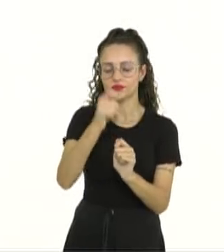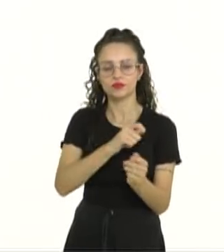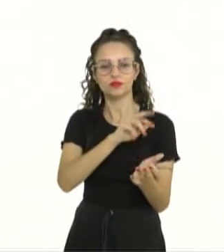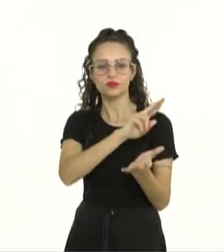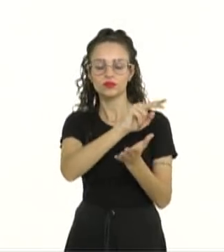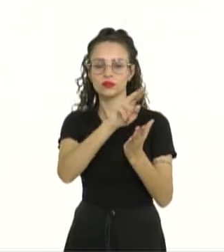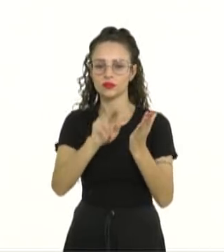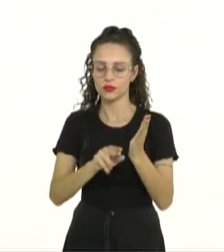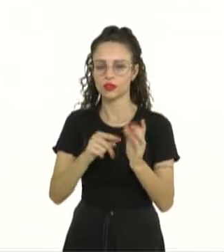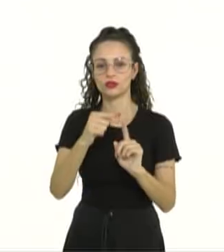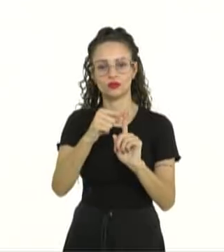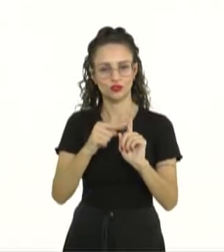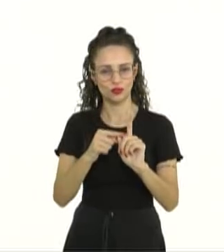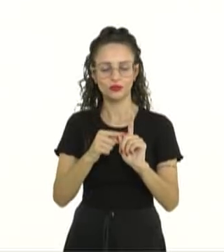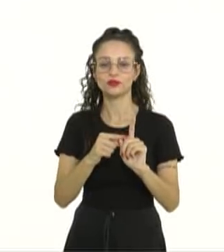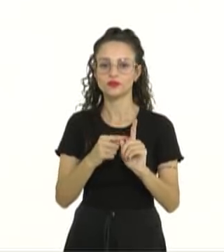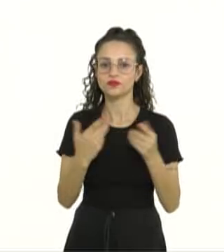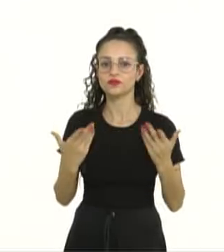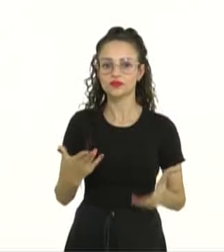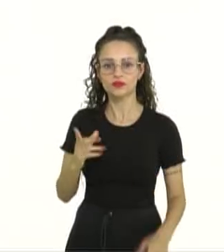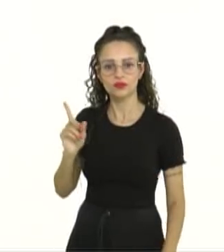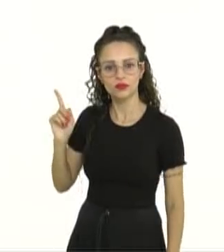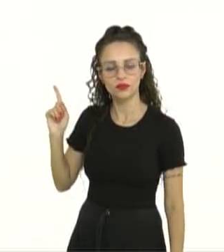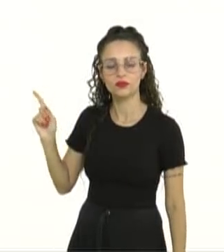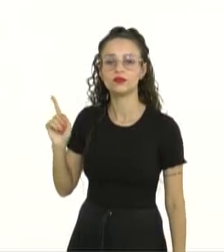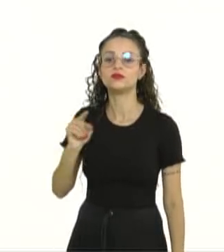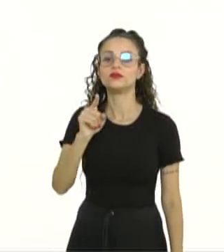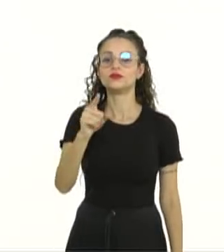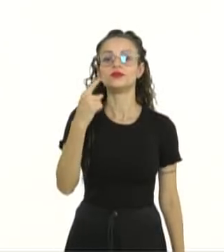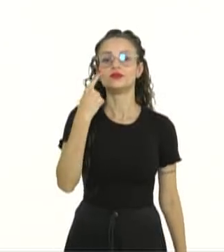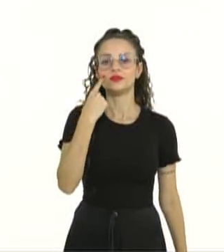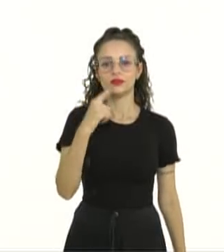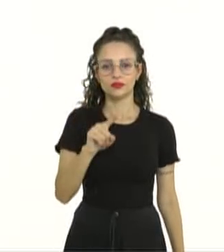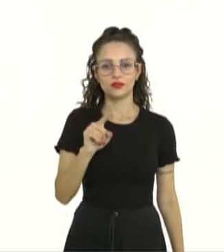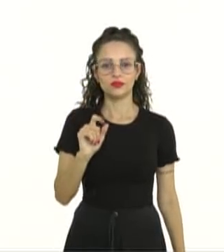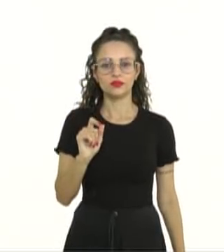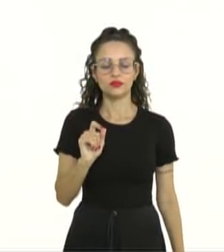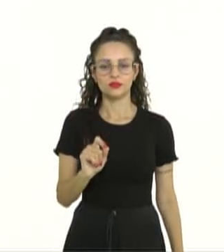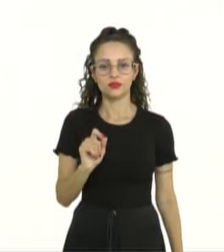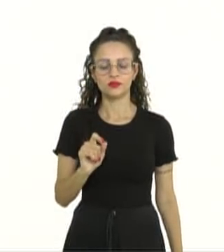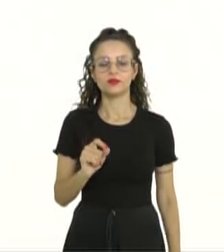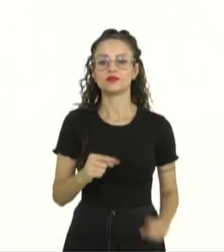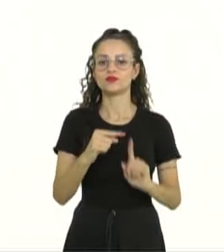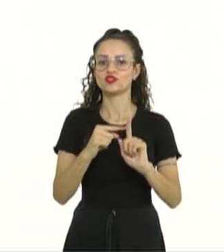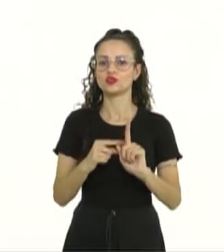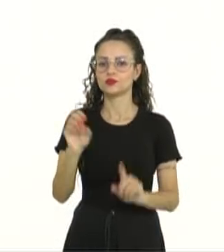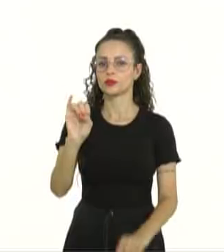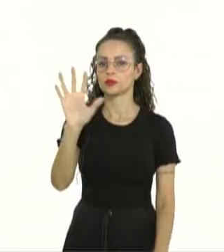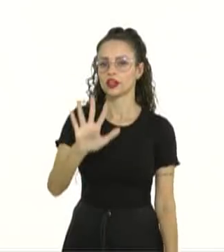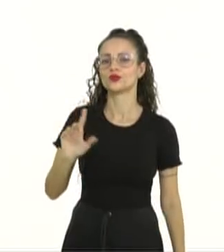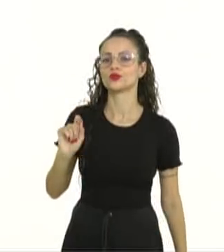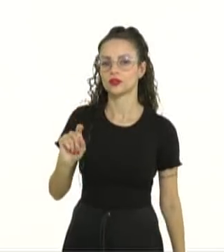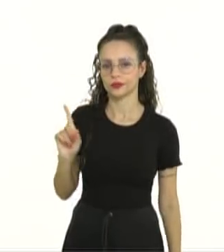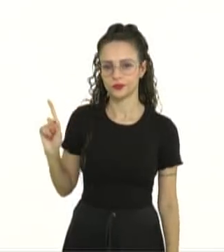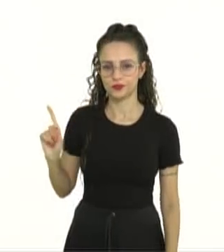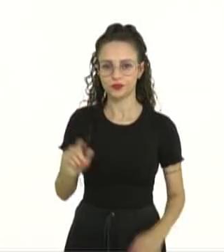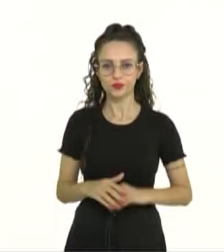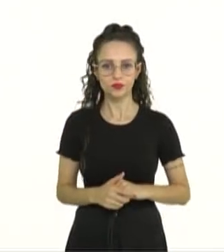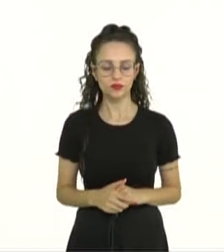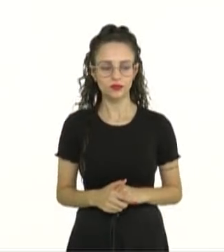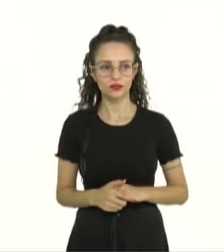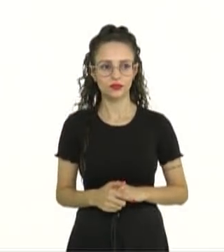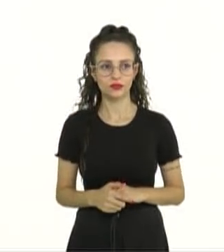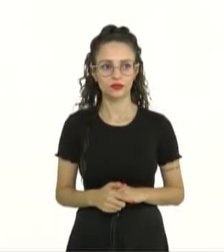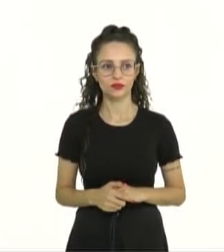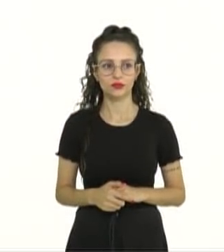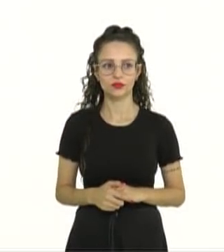tipos de monumentos. Aqui, vocês estão vendo que tipo de imagem? Não sei, professor, parece que